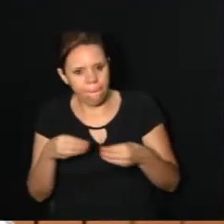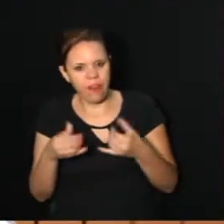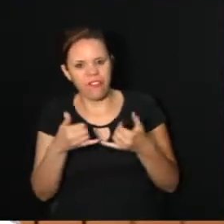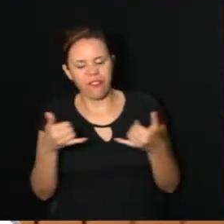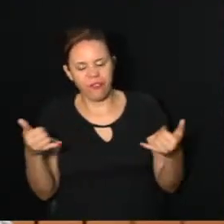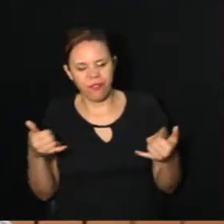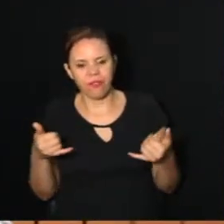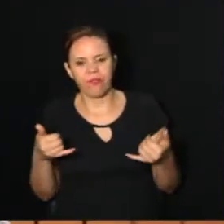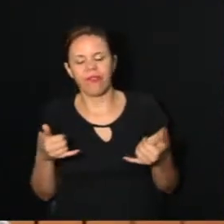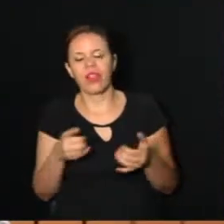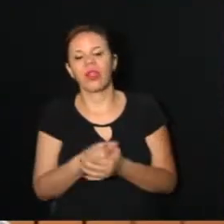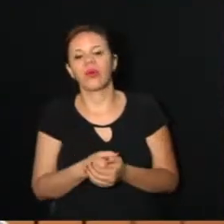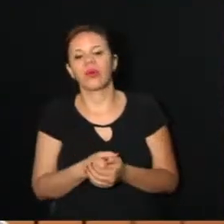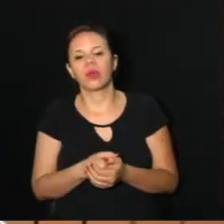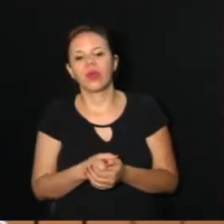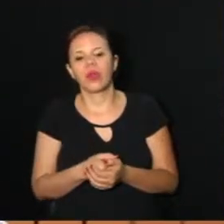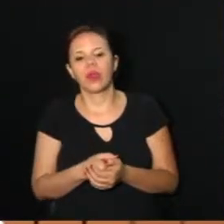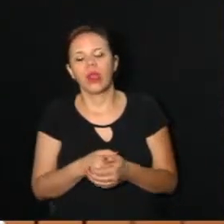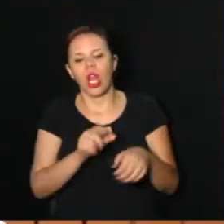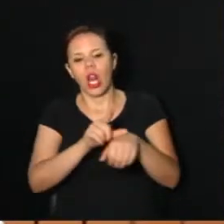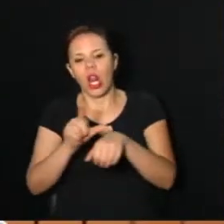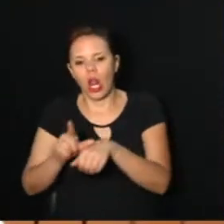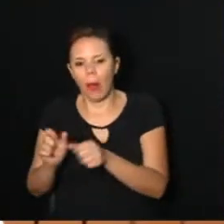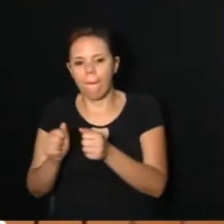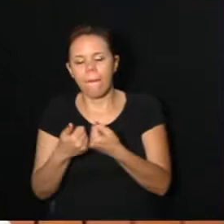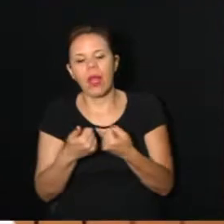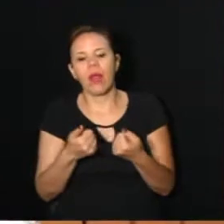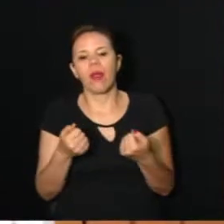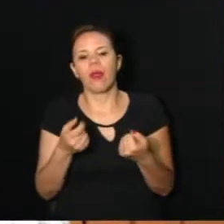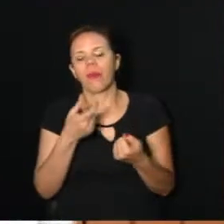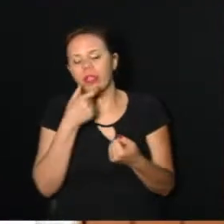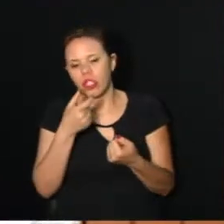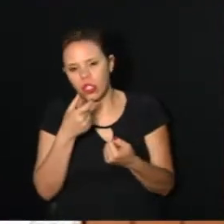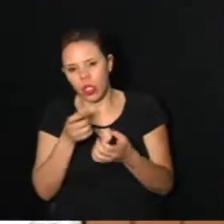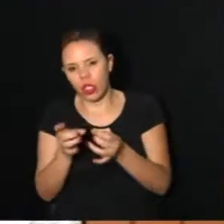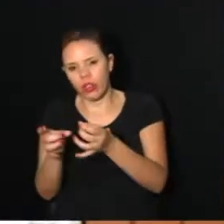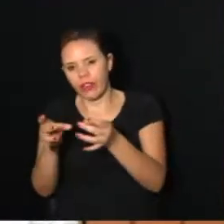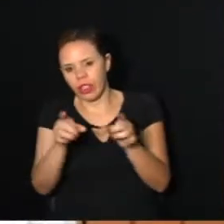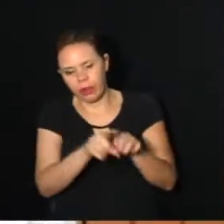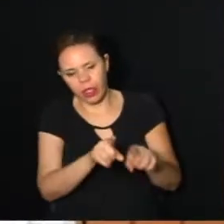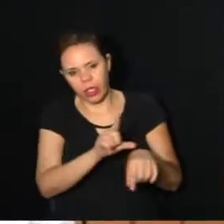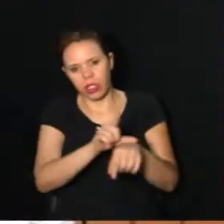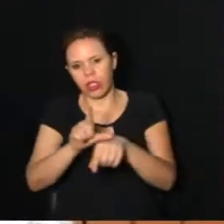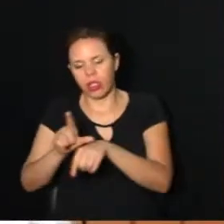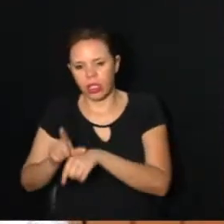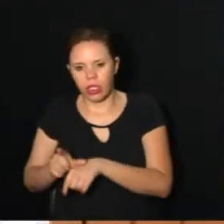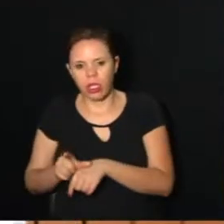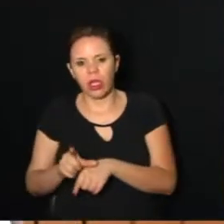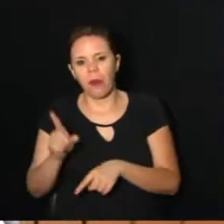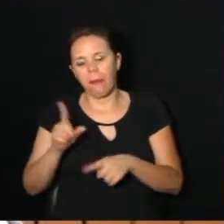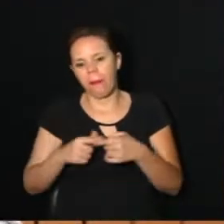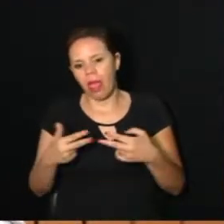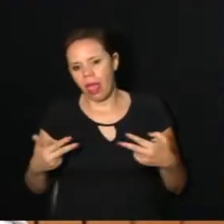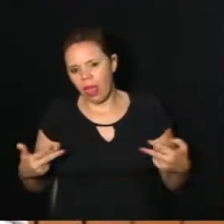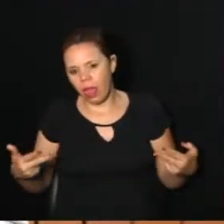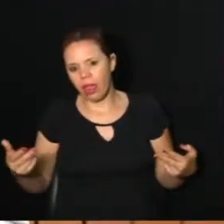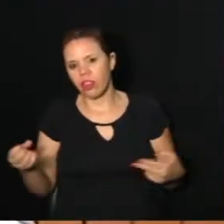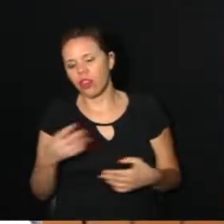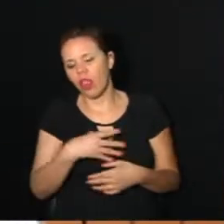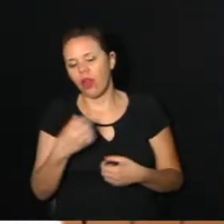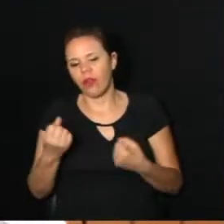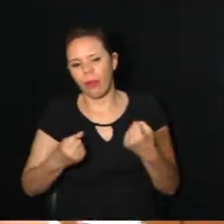fibras, comércio de atacadista de pães, bolos, biscoitos, comércio e varejo de peças e acessórios novos para